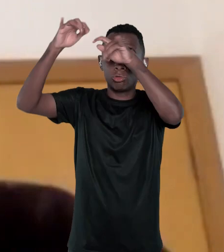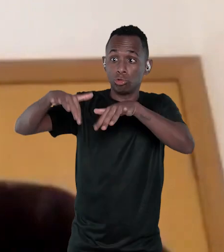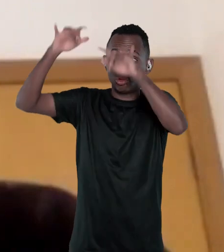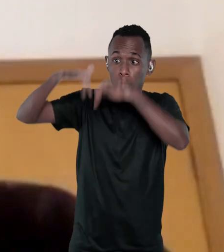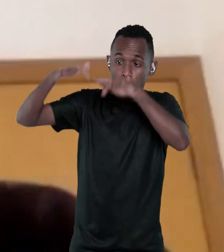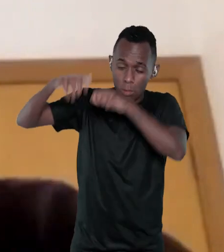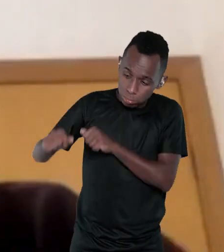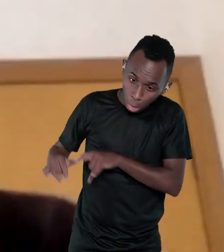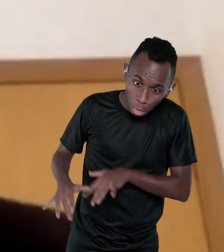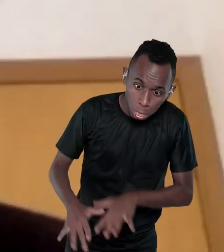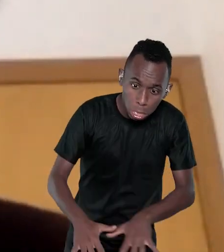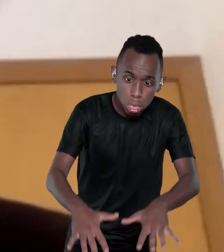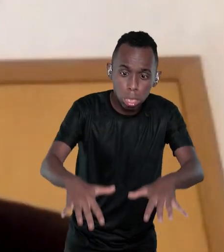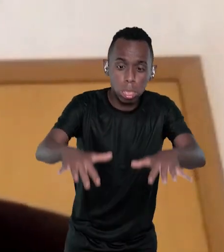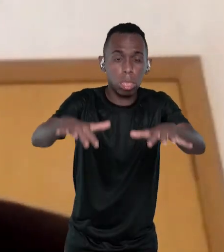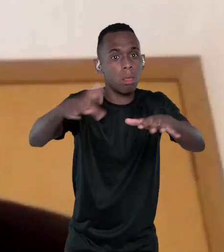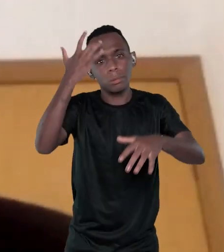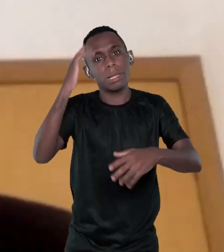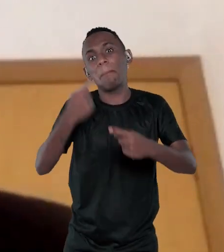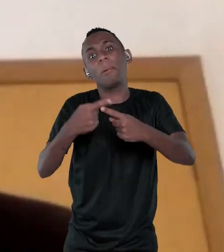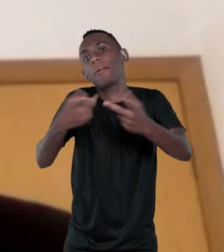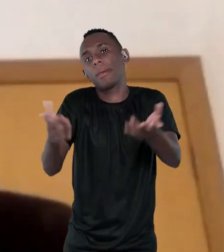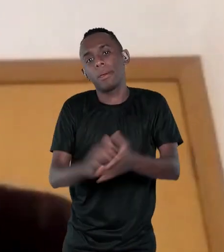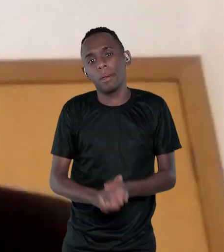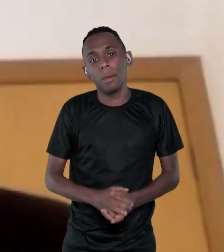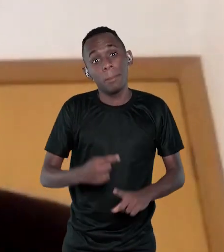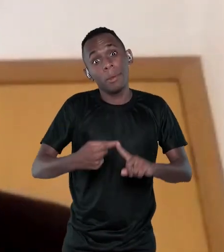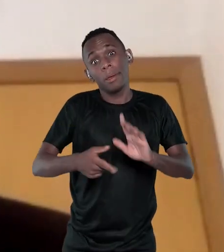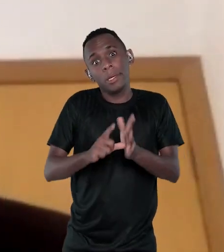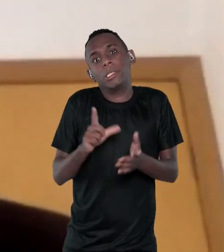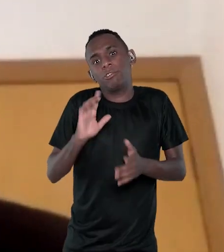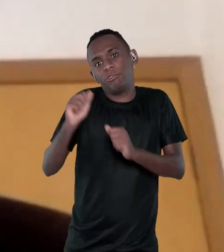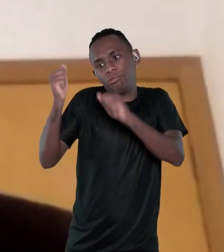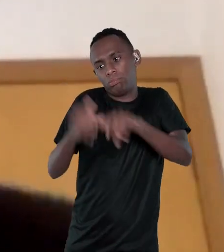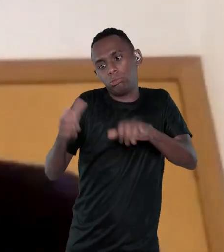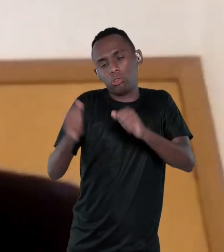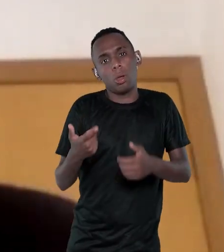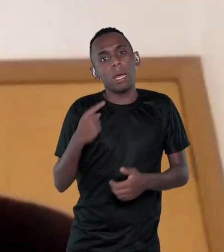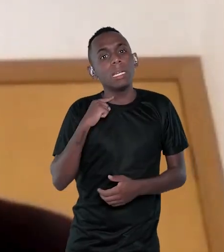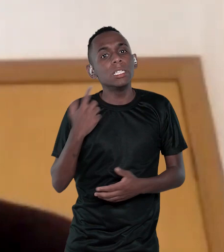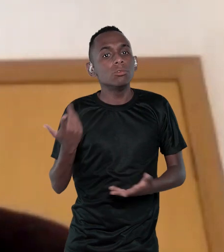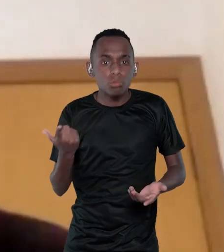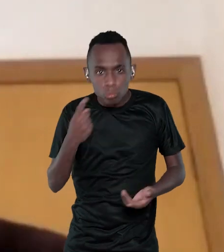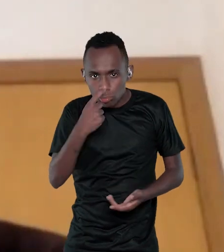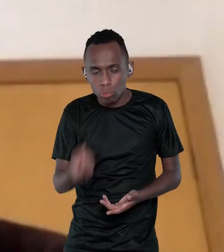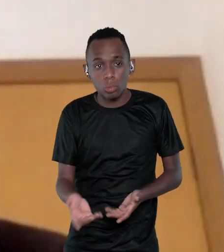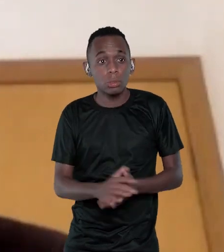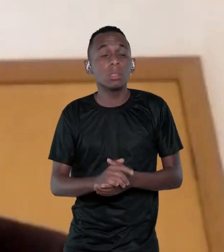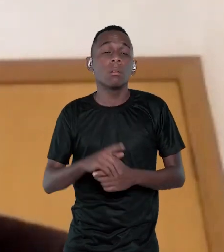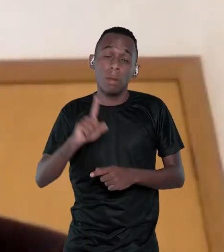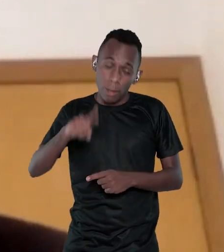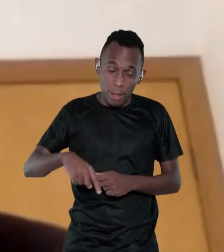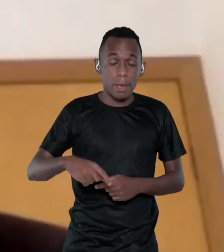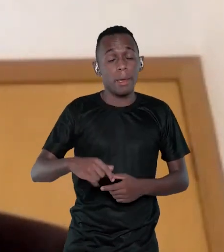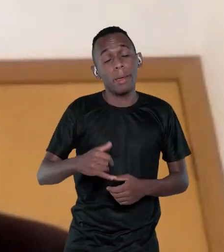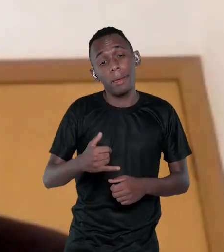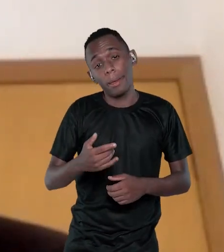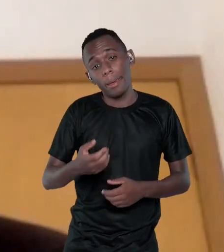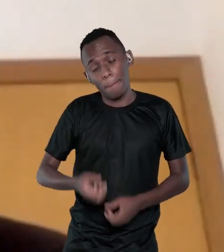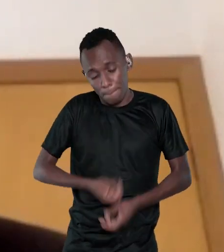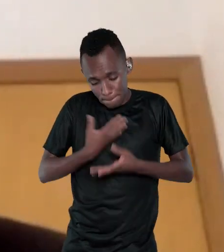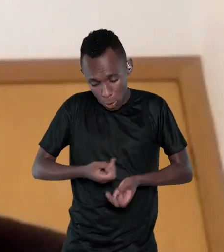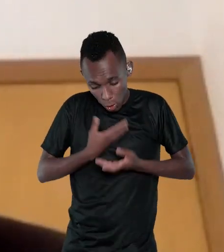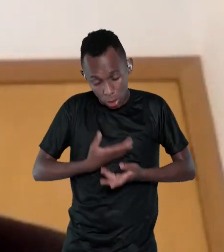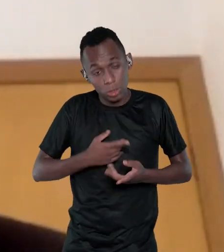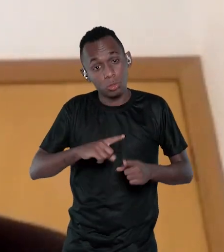esquina, nos bueiros, aí dá enchente, eles não sabem por que acontece, né? E por aí vai, é um